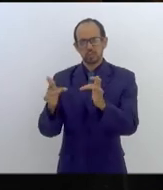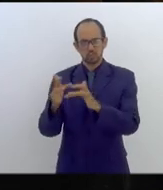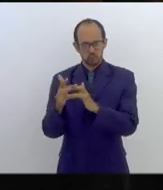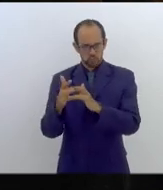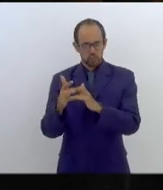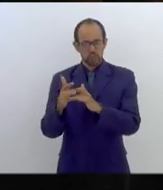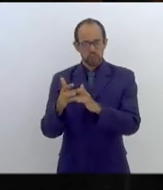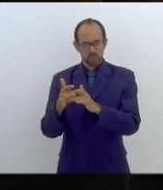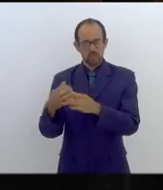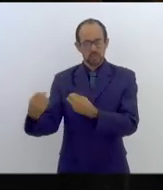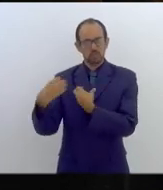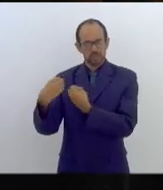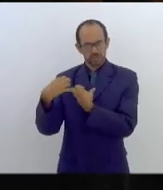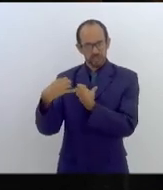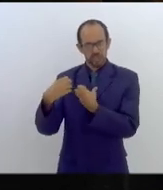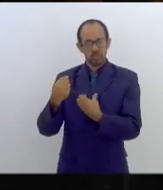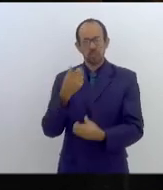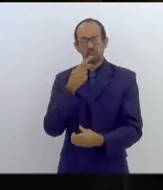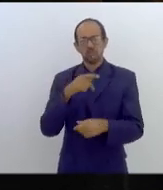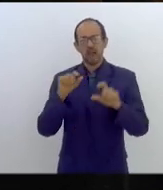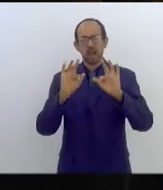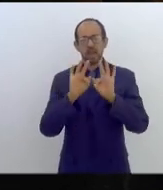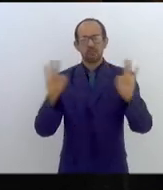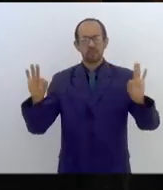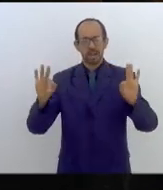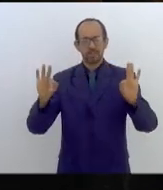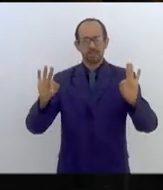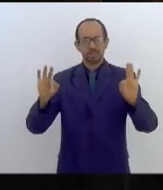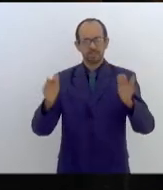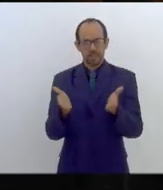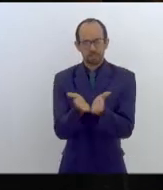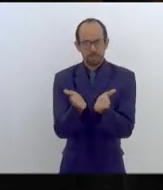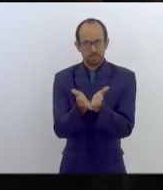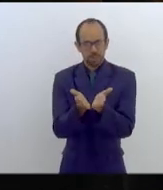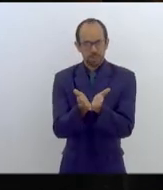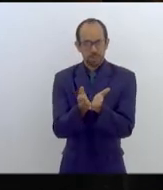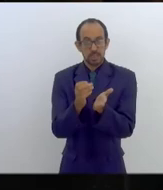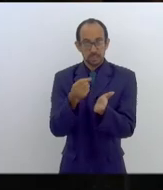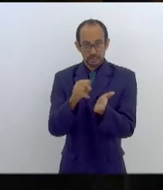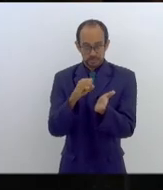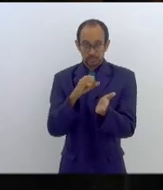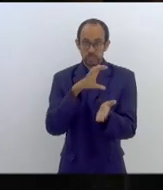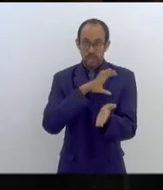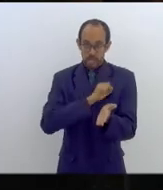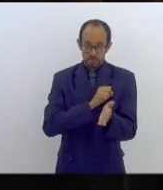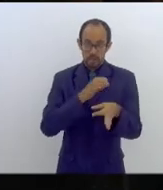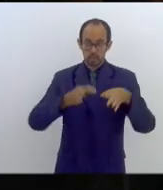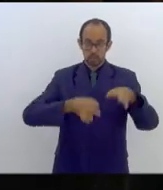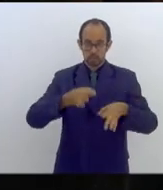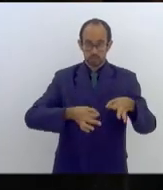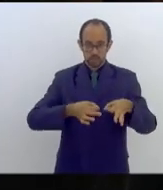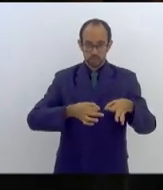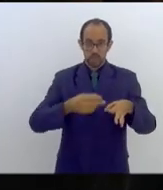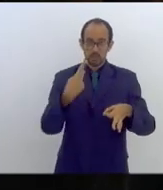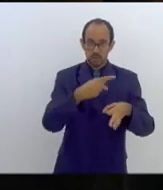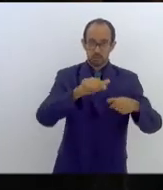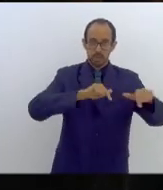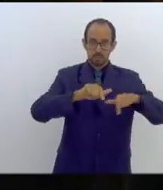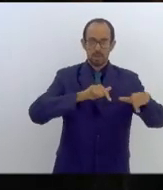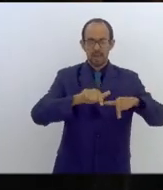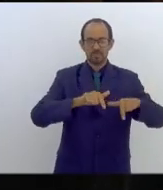quando afirma o seguinte no livro da sabedoria se alguém ama a justiça seus trabalhos são virtudes